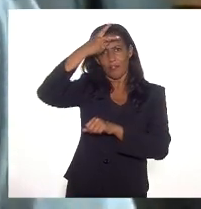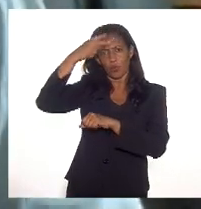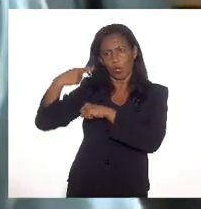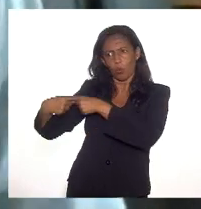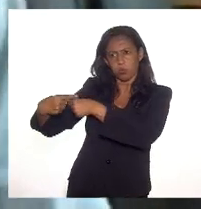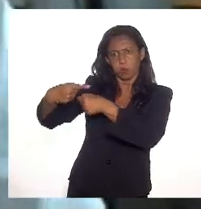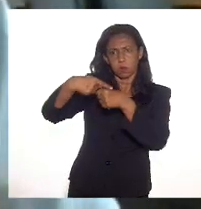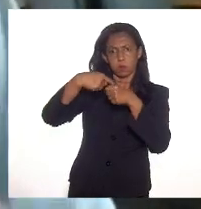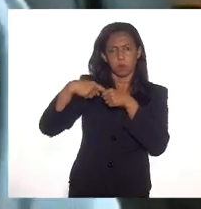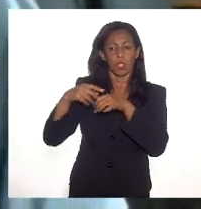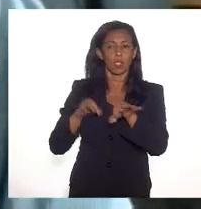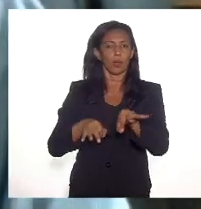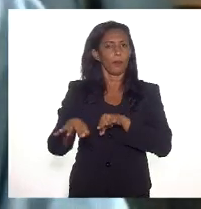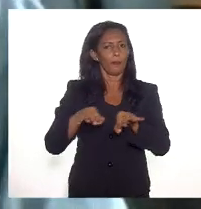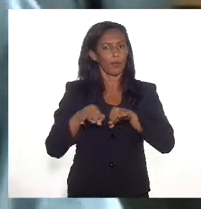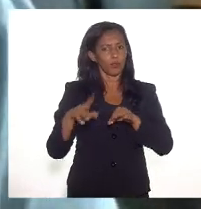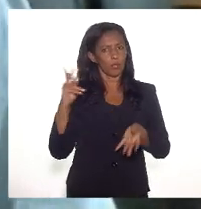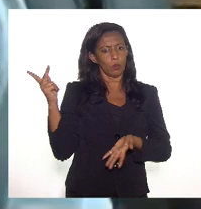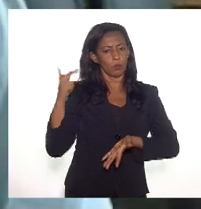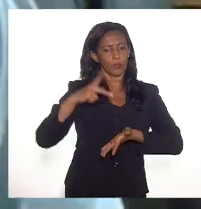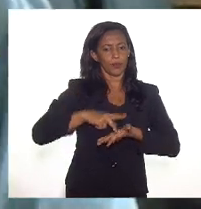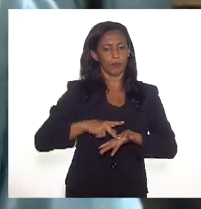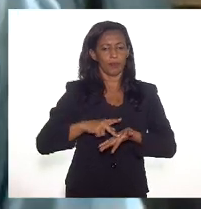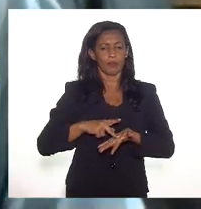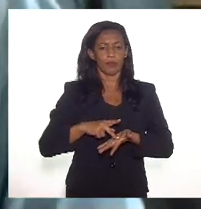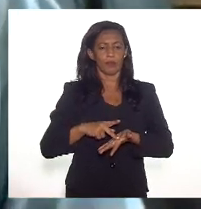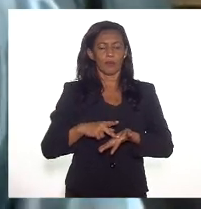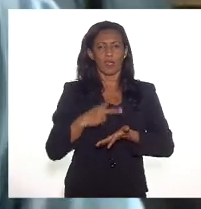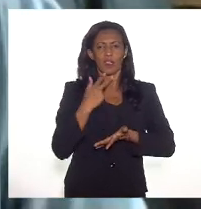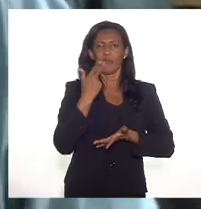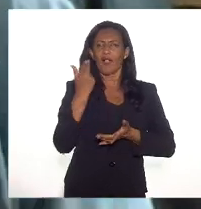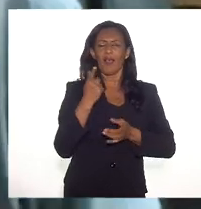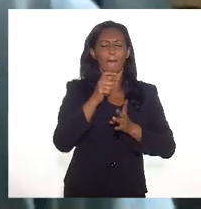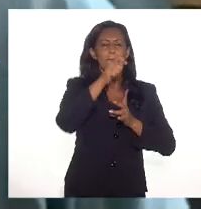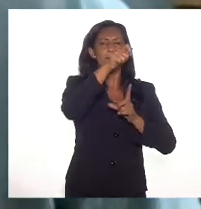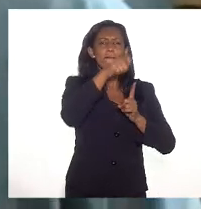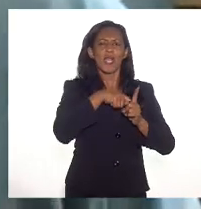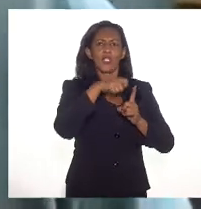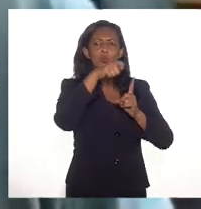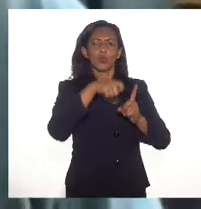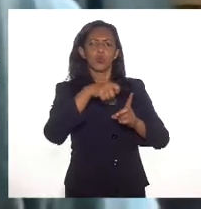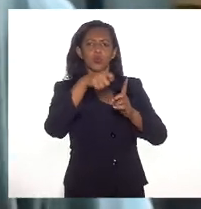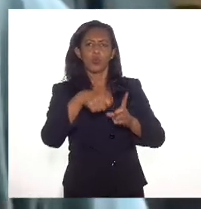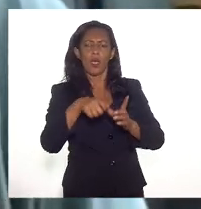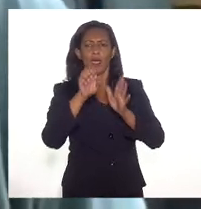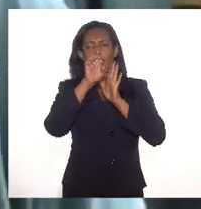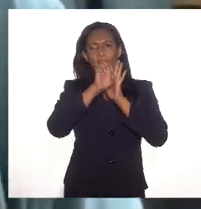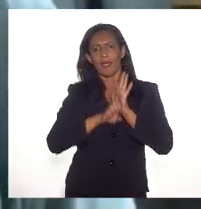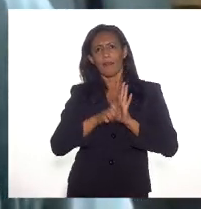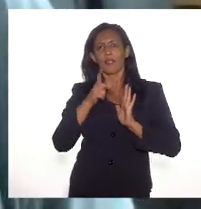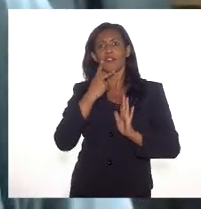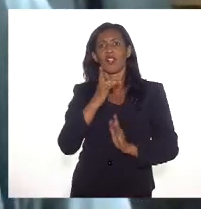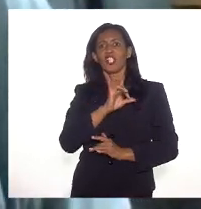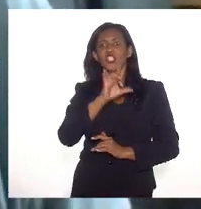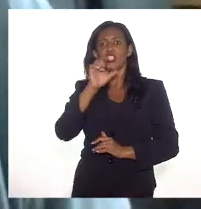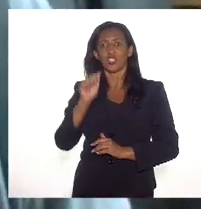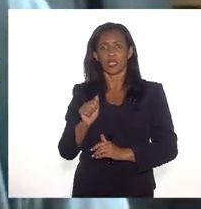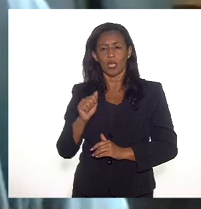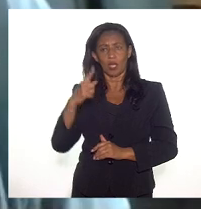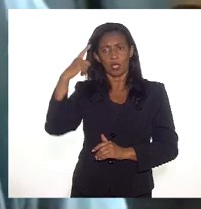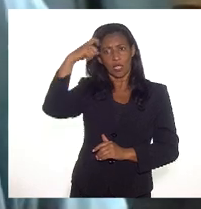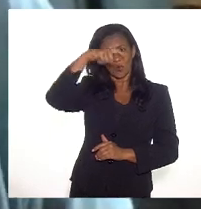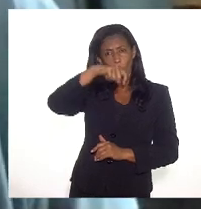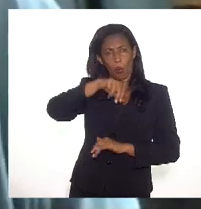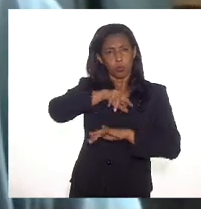projeto original, ele diz em tal ou tal mês. A emenda fixa um dia. E a dificuldade é que, como